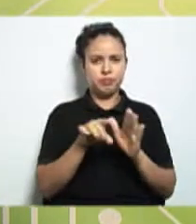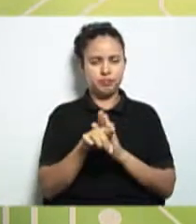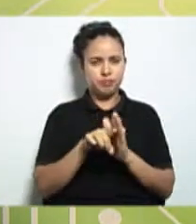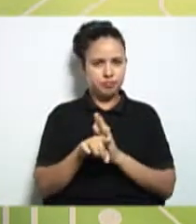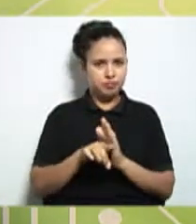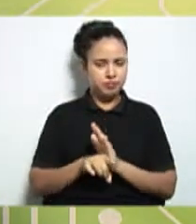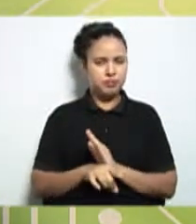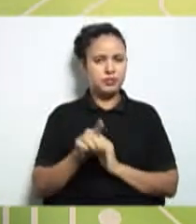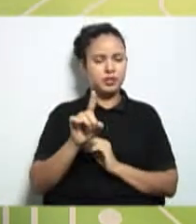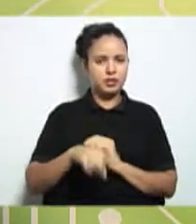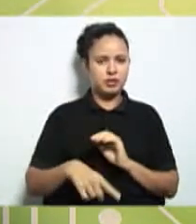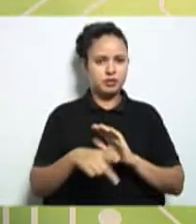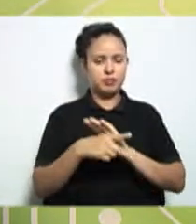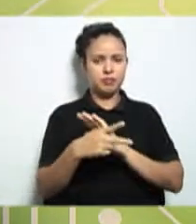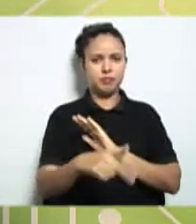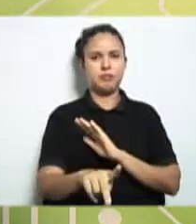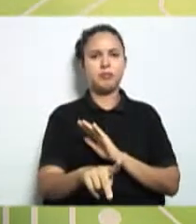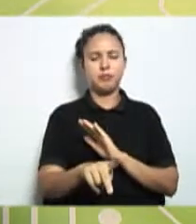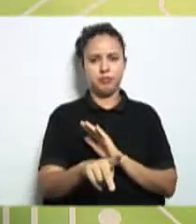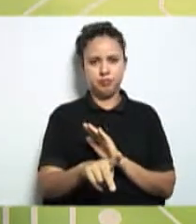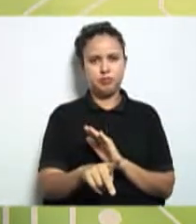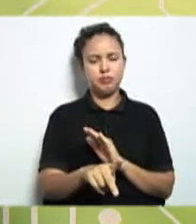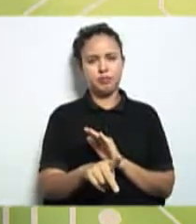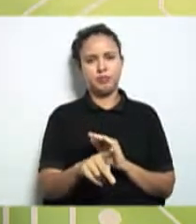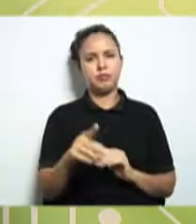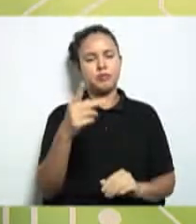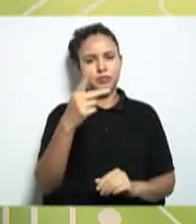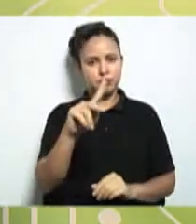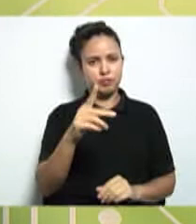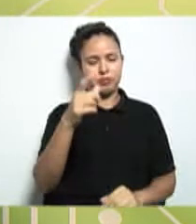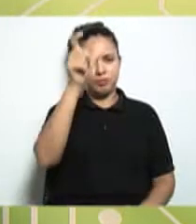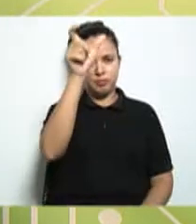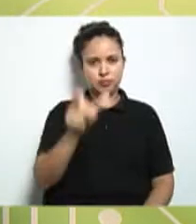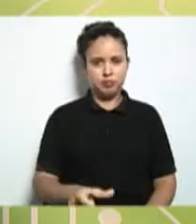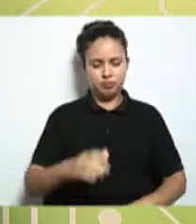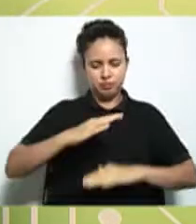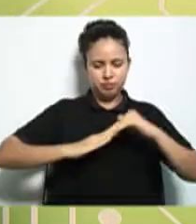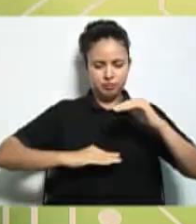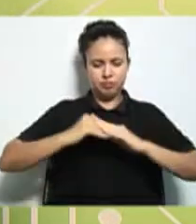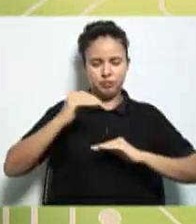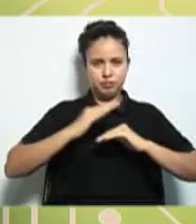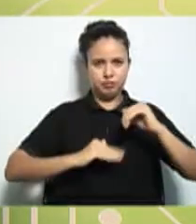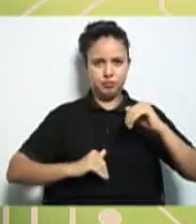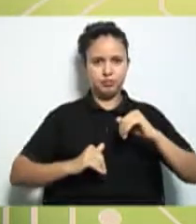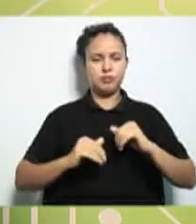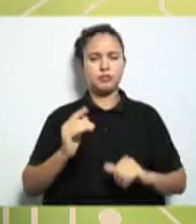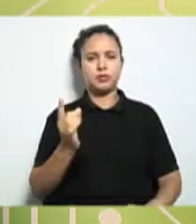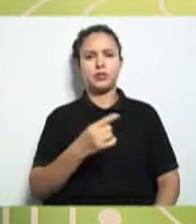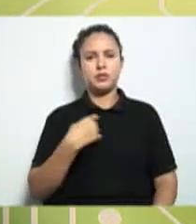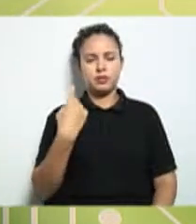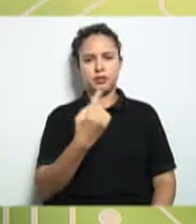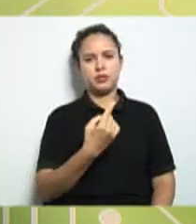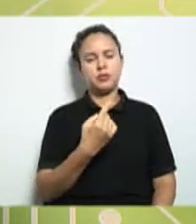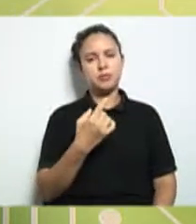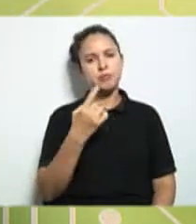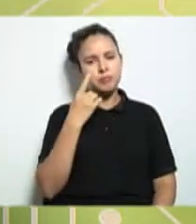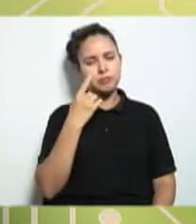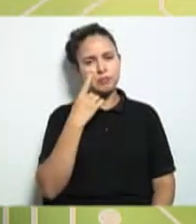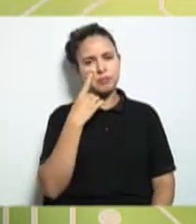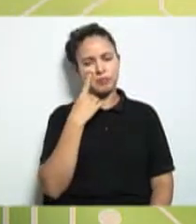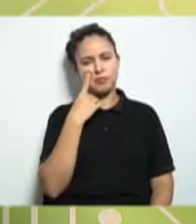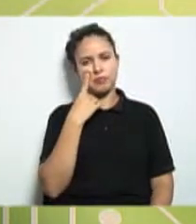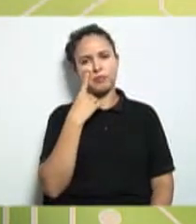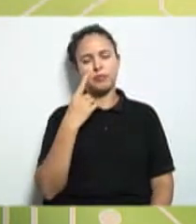pesquisas é uma atribuição, é uma competência do seu perfil profissional. E nós vimos então que ele